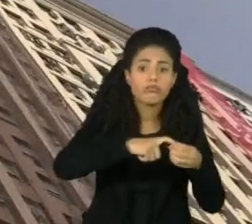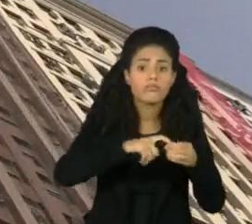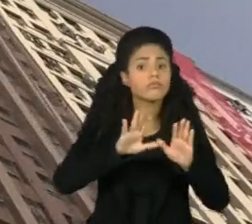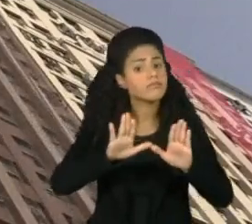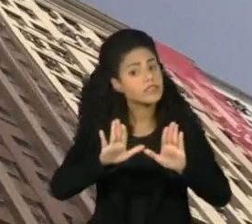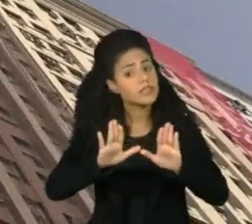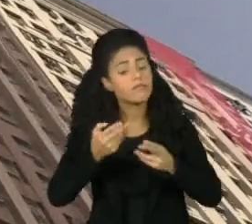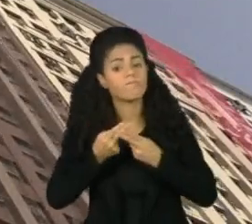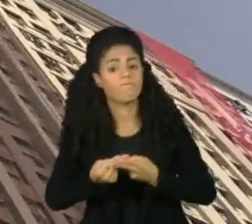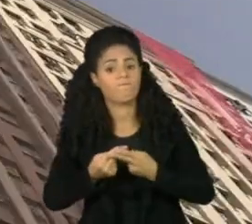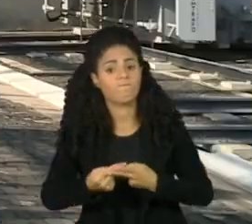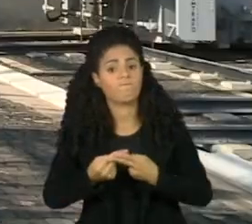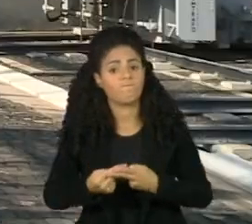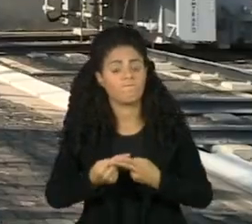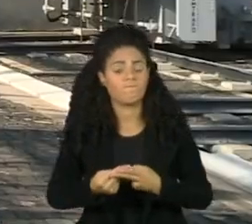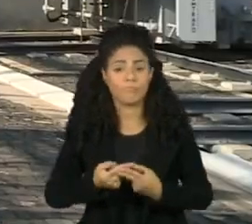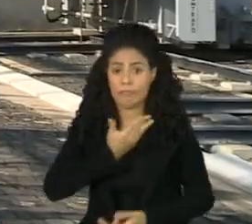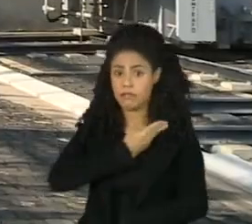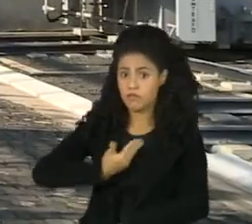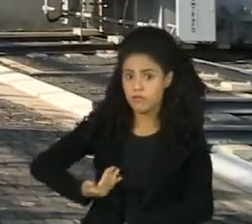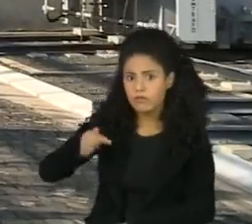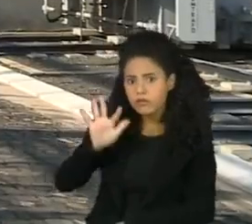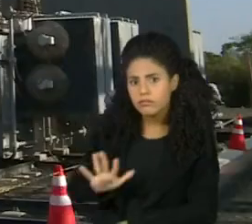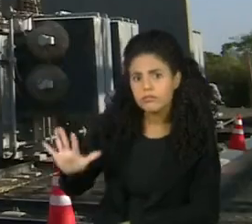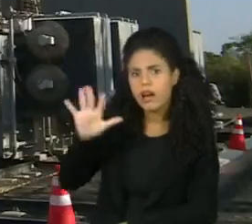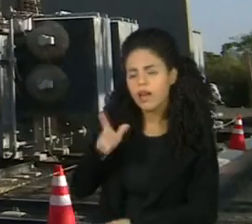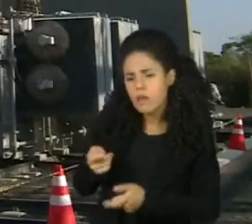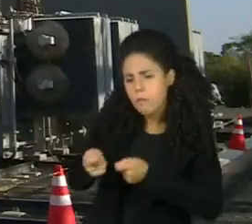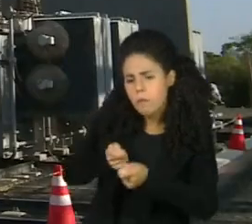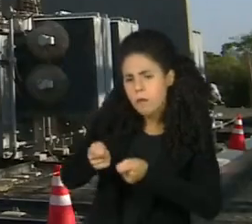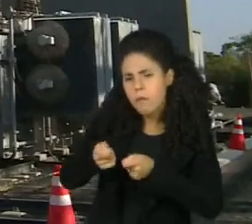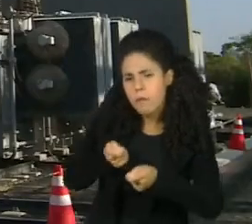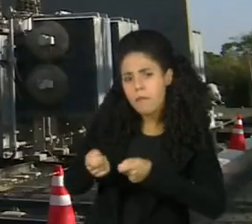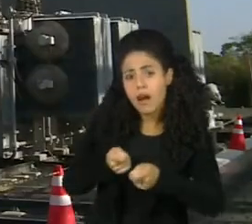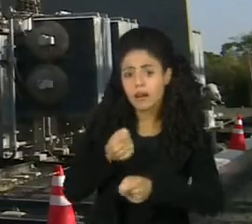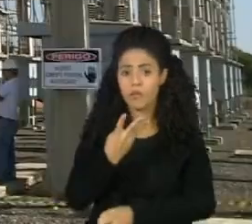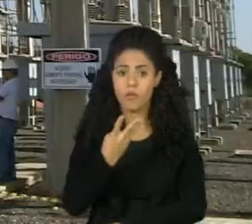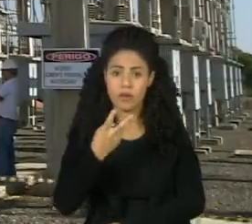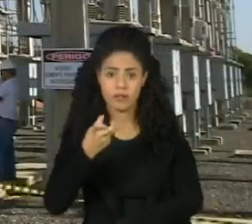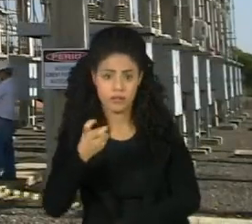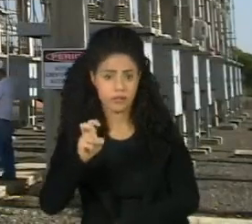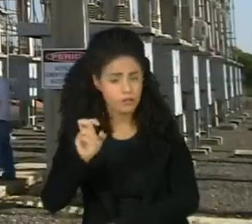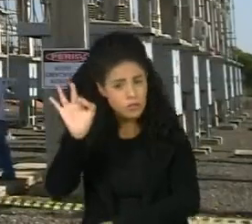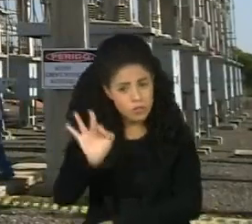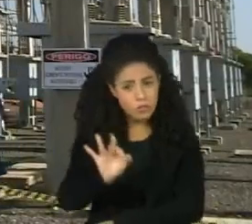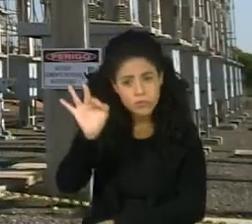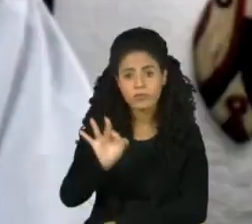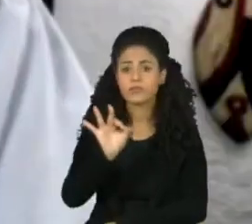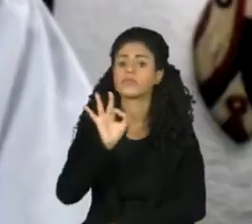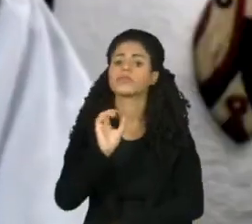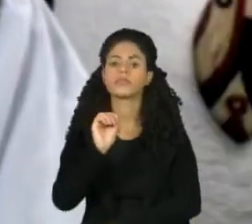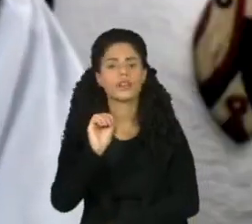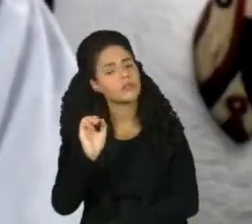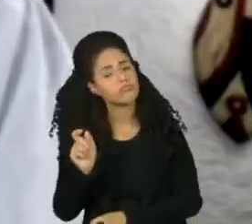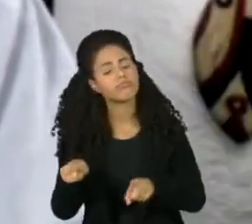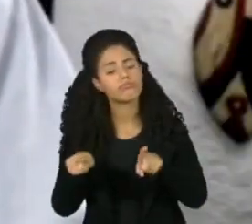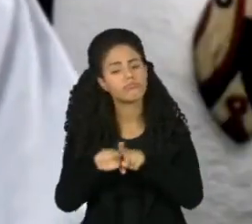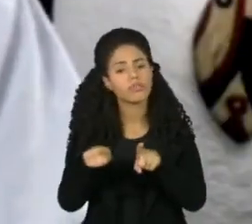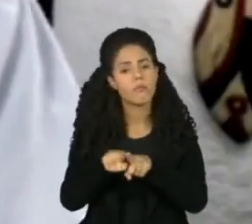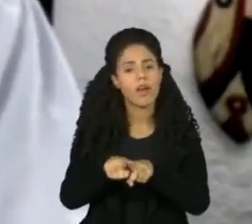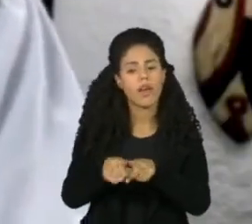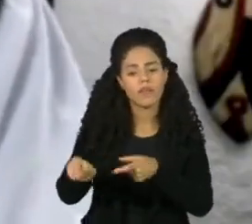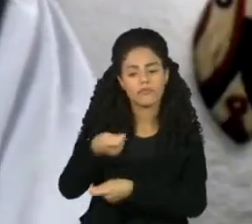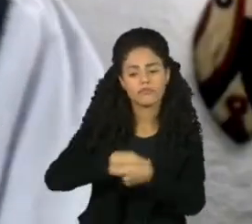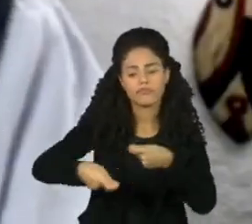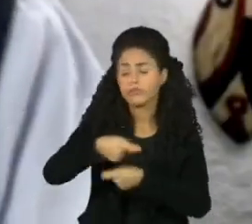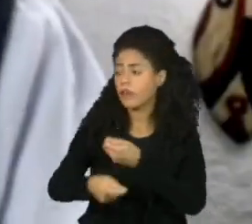o governo federal deixará de ter o acionista controlador passando a ter apenas 45 por cento de participação para esse